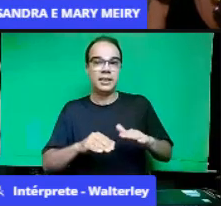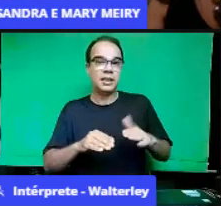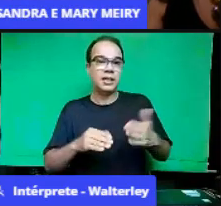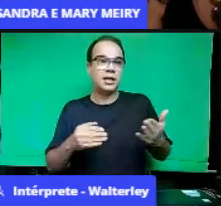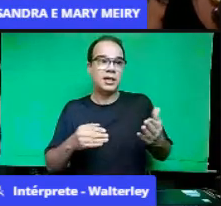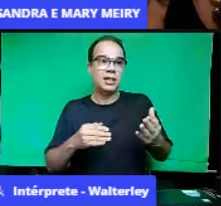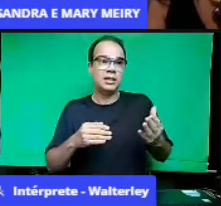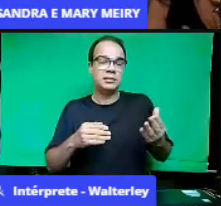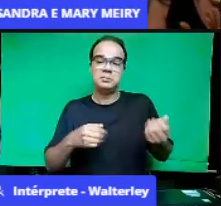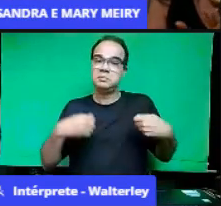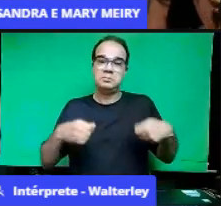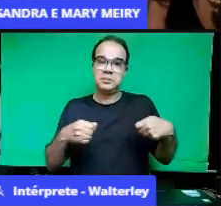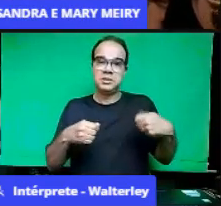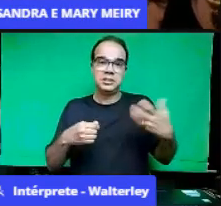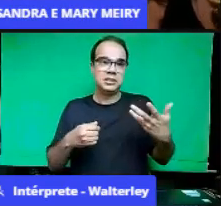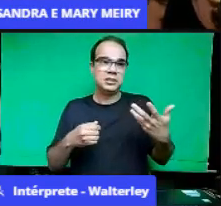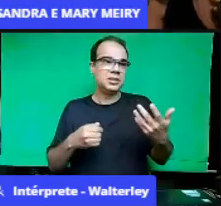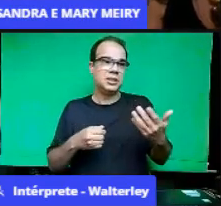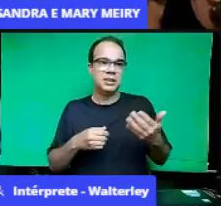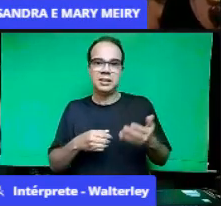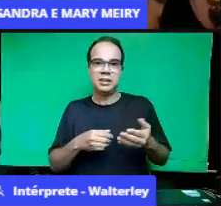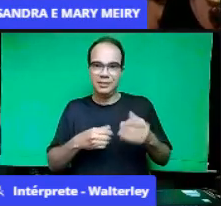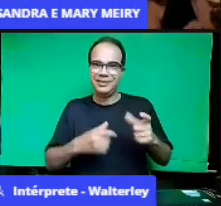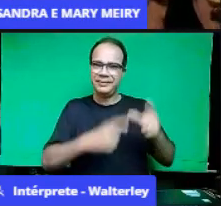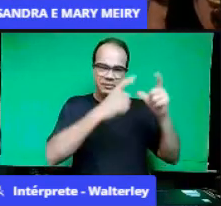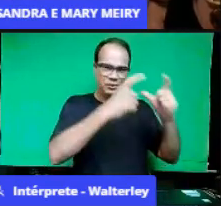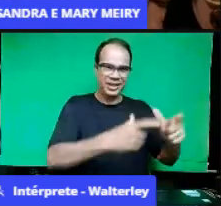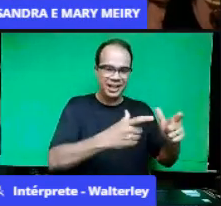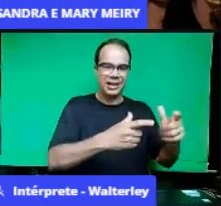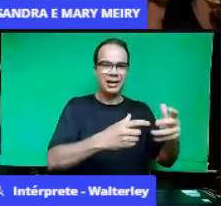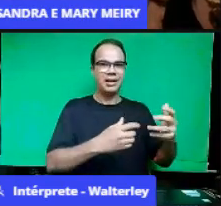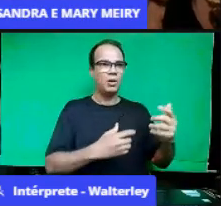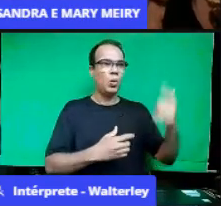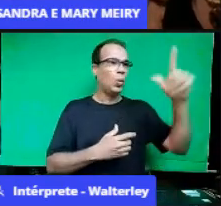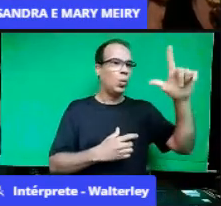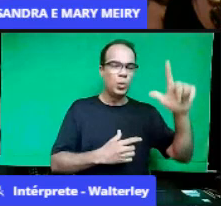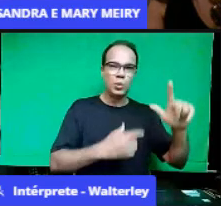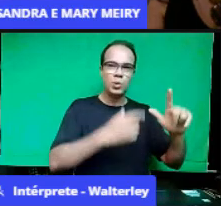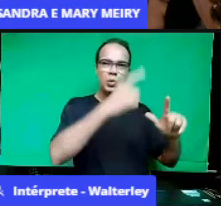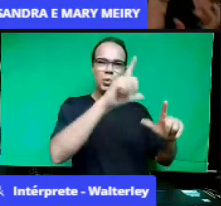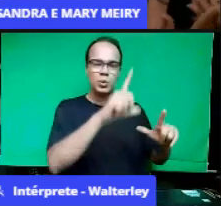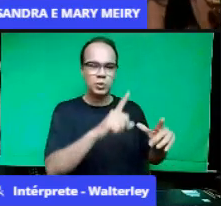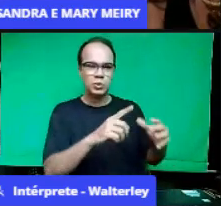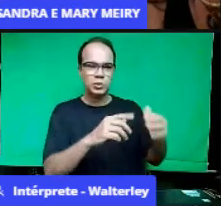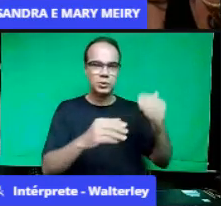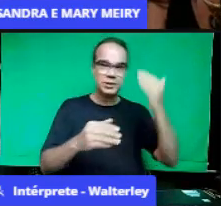ser desenvolvida? Então, avaliação e procedimentos pedagógicos pré-estabelecidos.